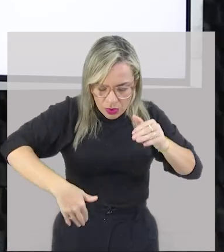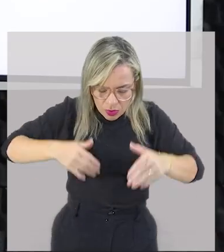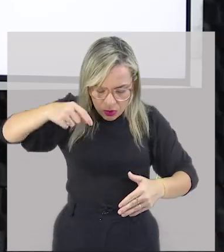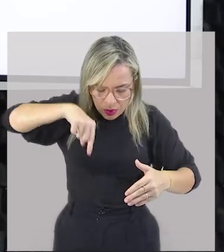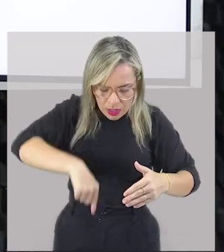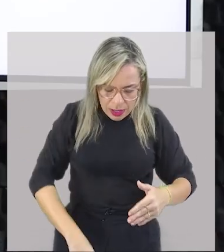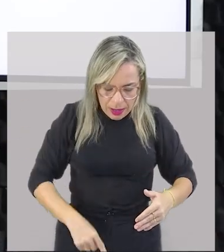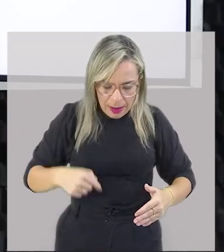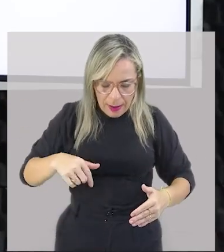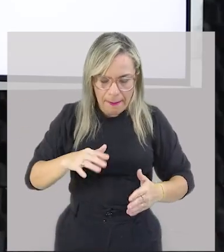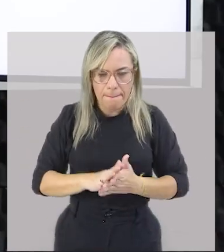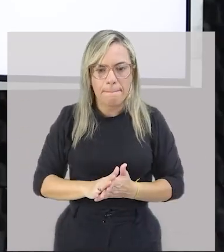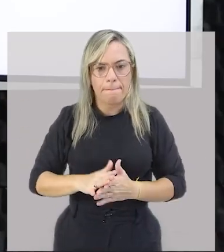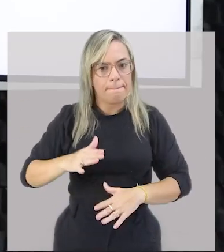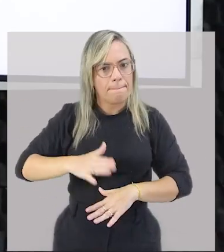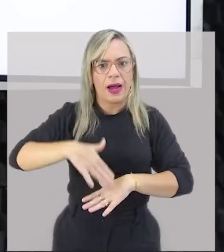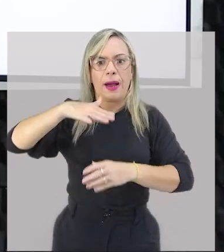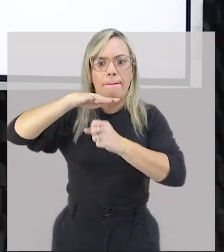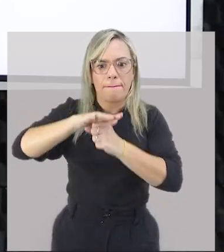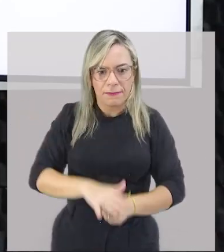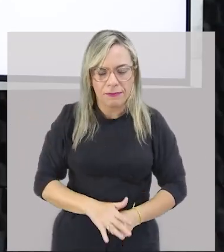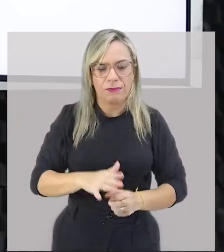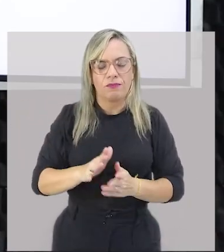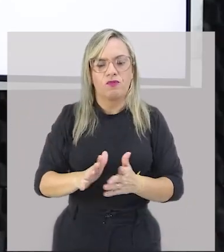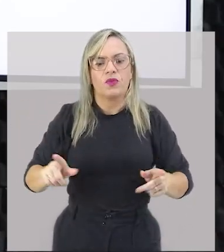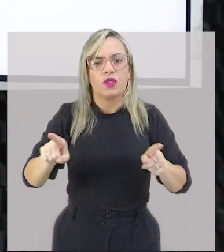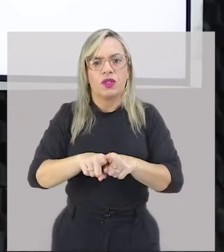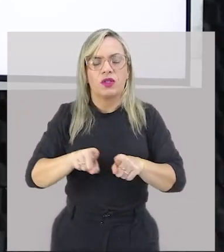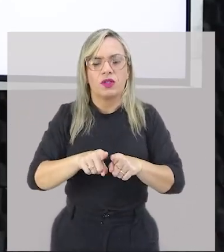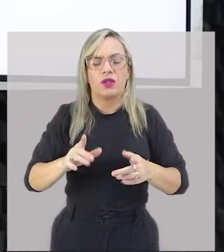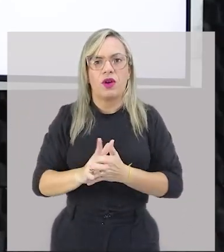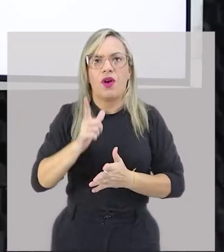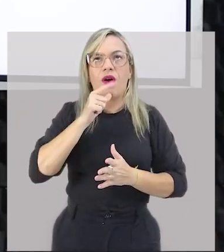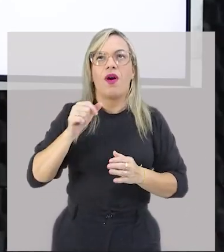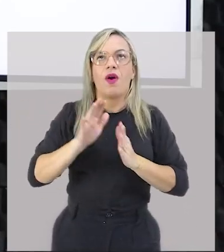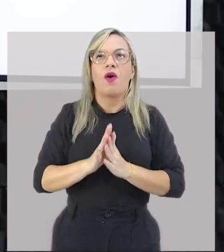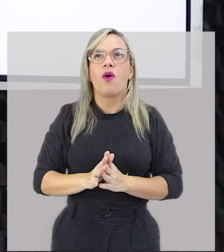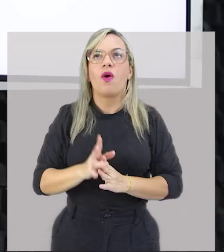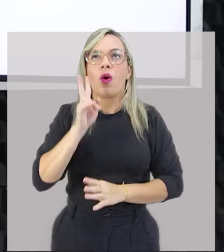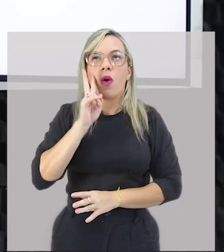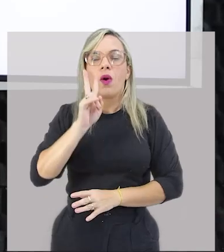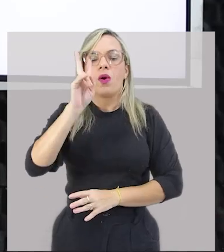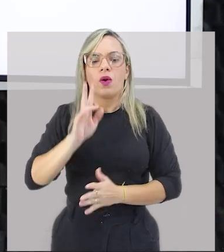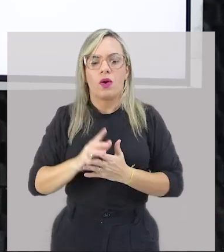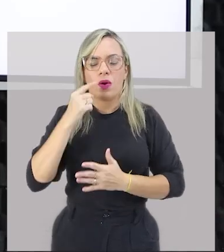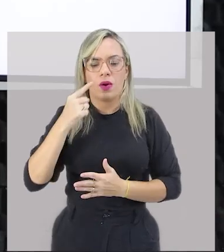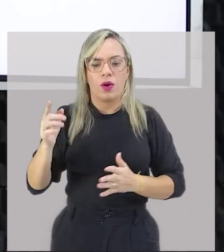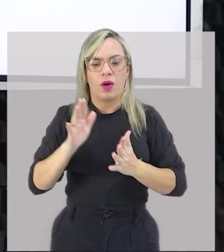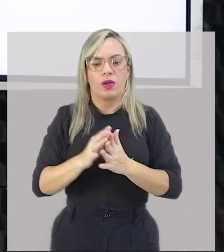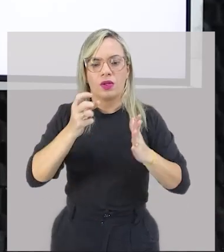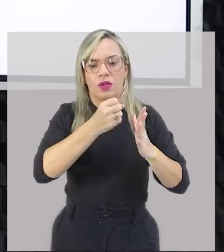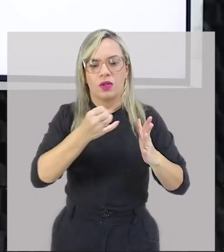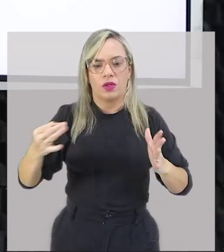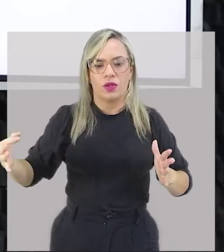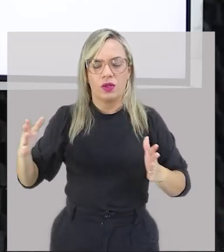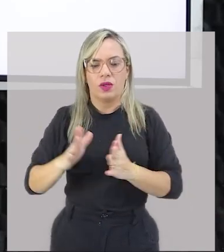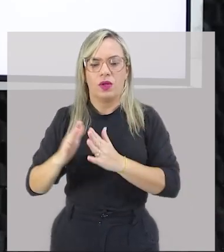pressão. Tá? Agora eu quero chamar a atenção de vocês para essa segunda situação. Ó. Aqui